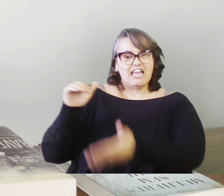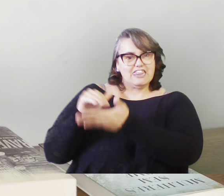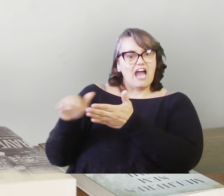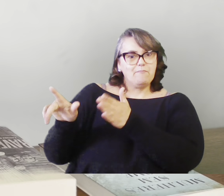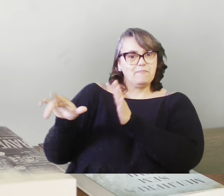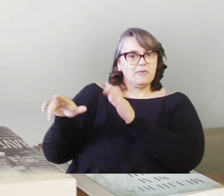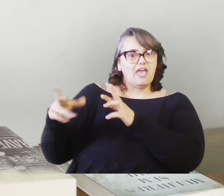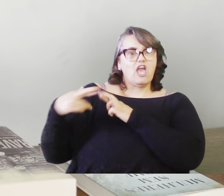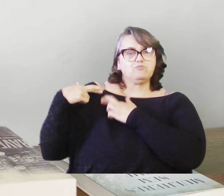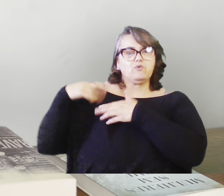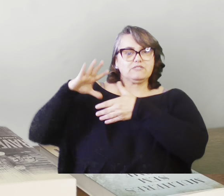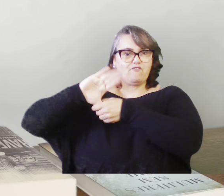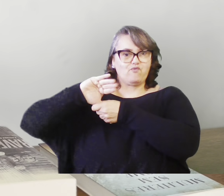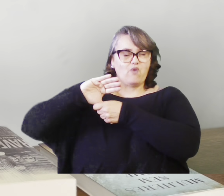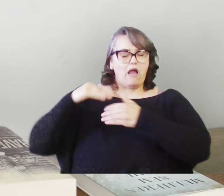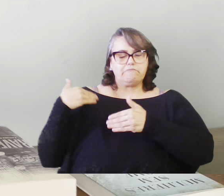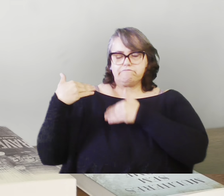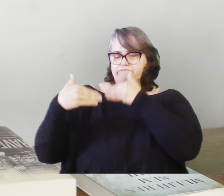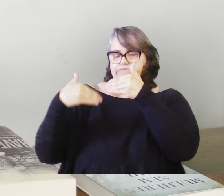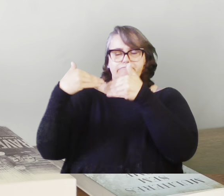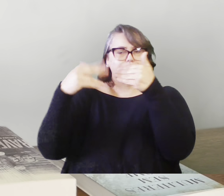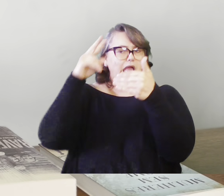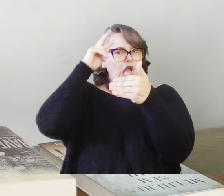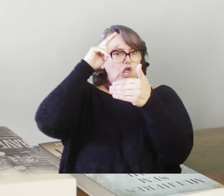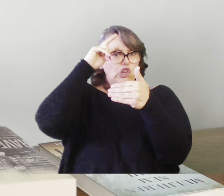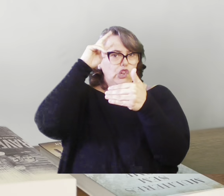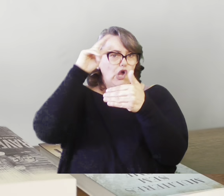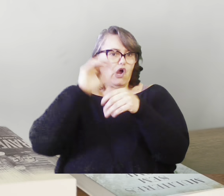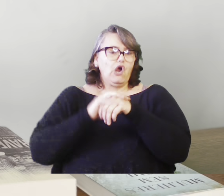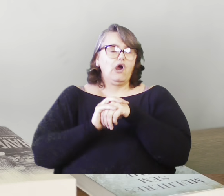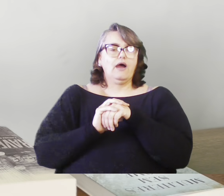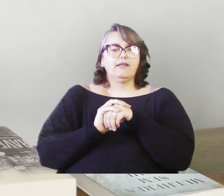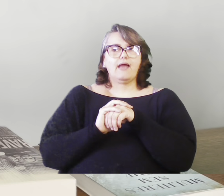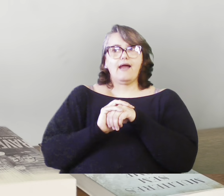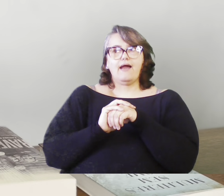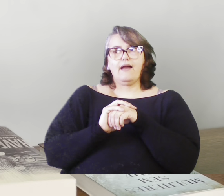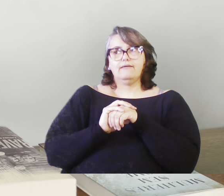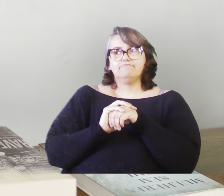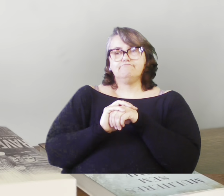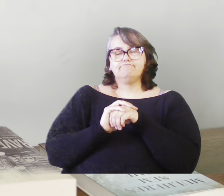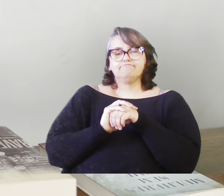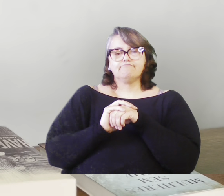E aí a história ela vai se desenvolvendo